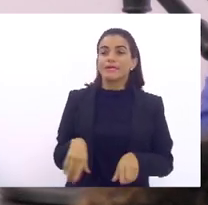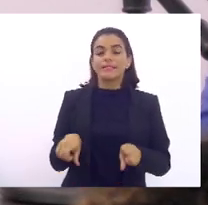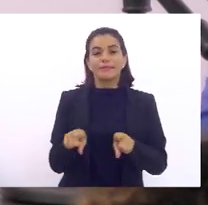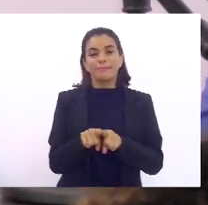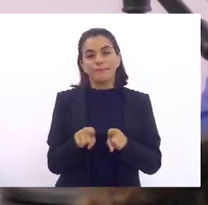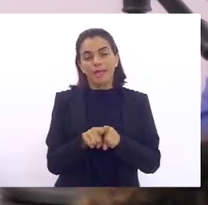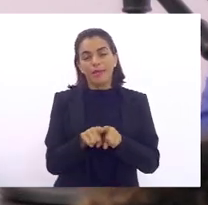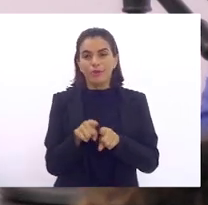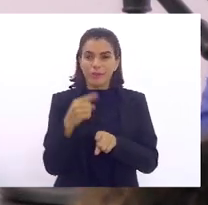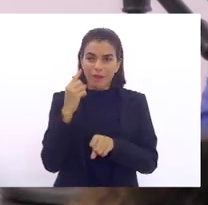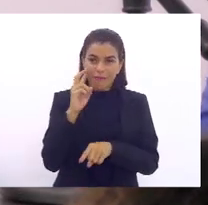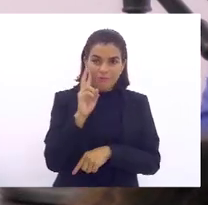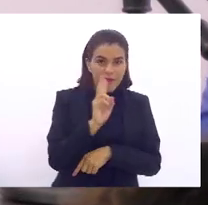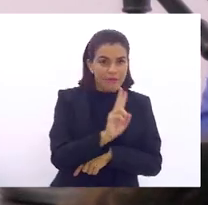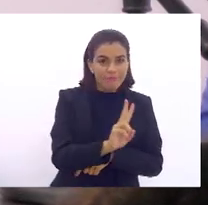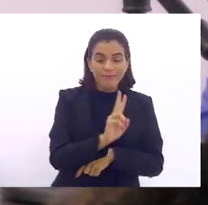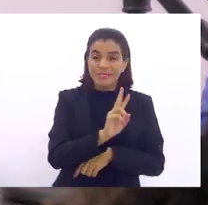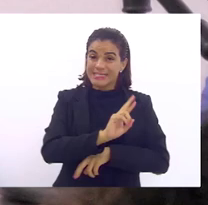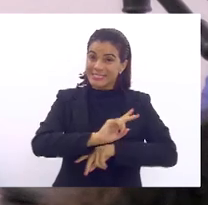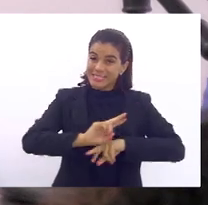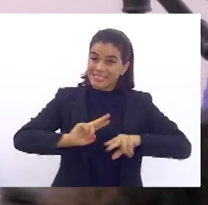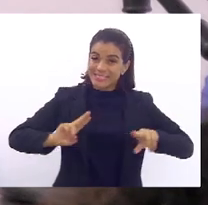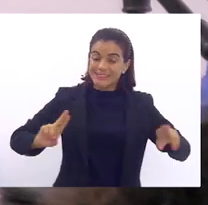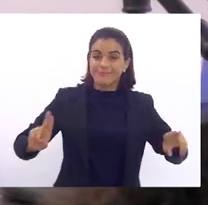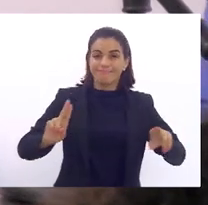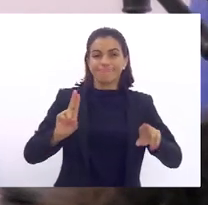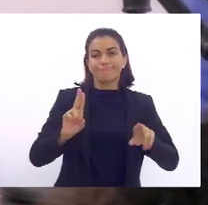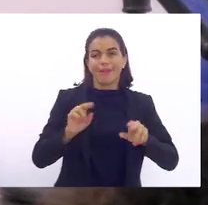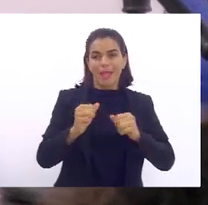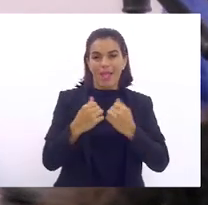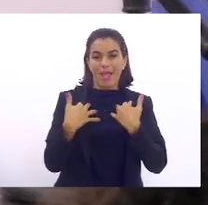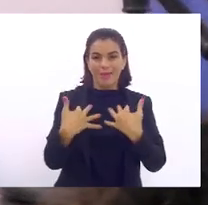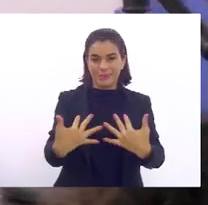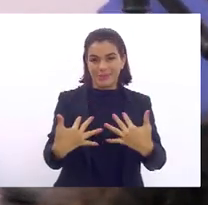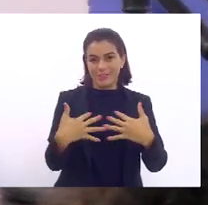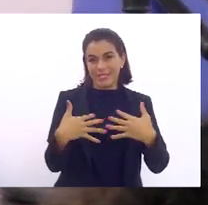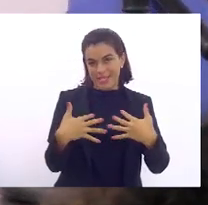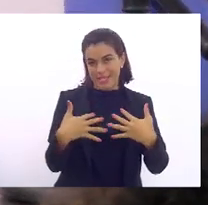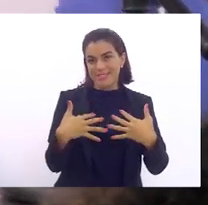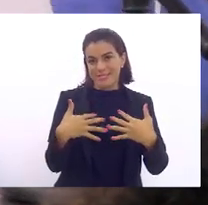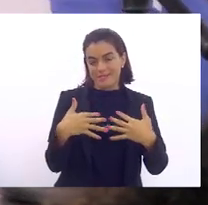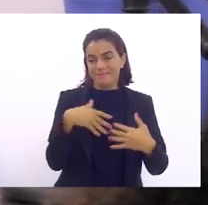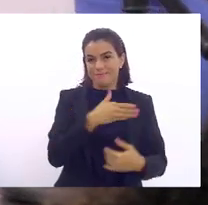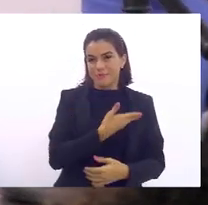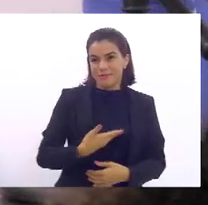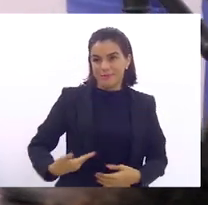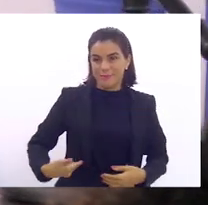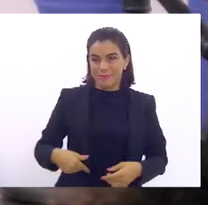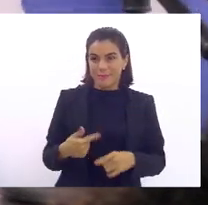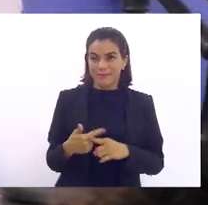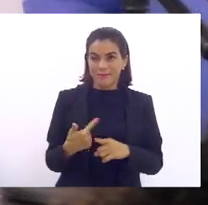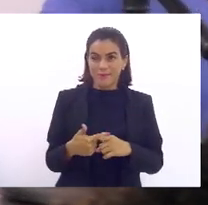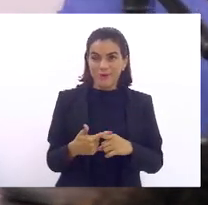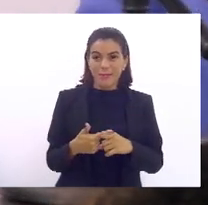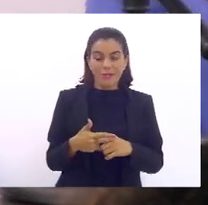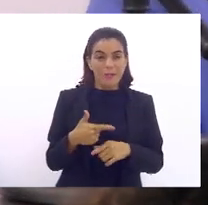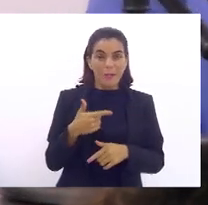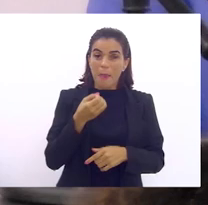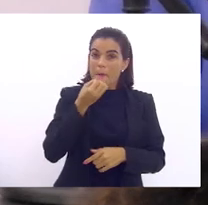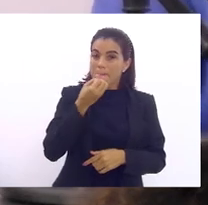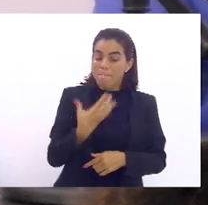tava olhando aqui as diversas audiências públicas eu acho que essa comissão aqui é muito eh fértil né é muito